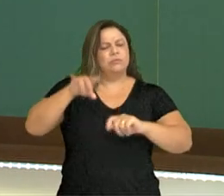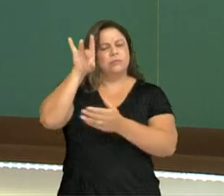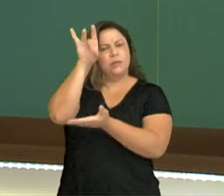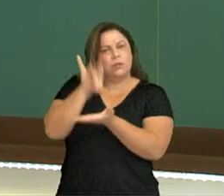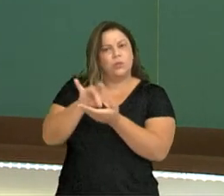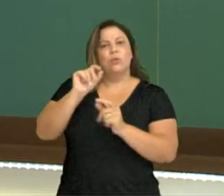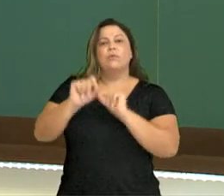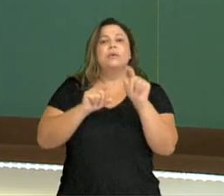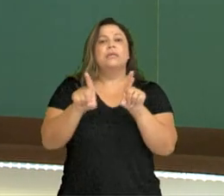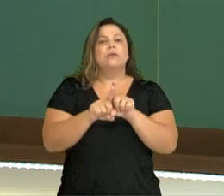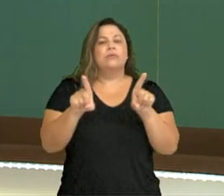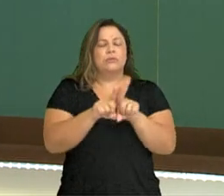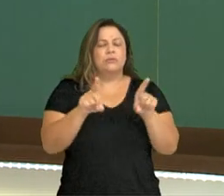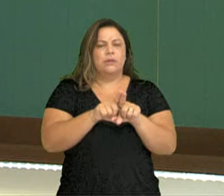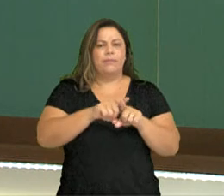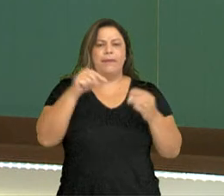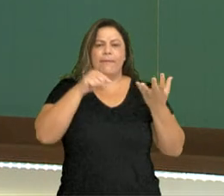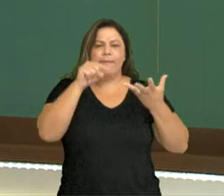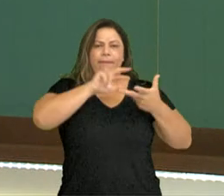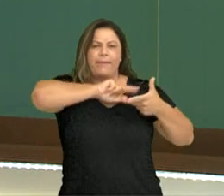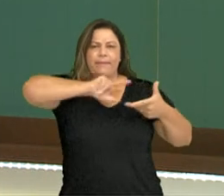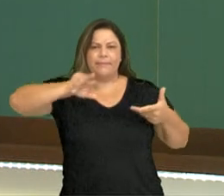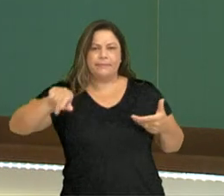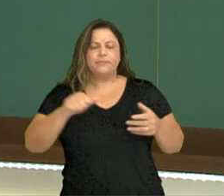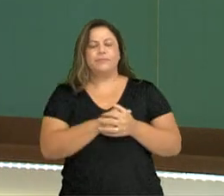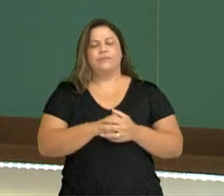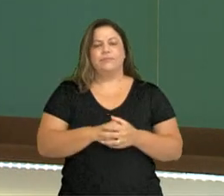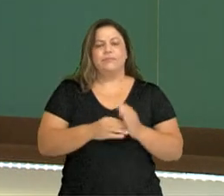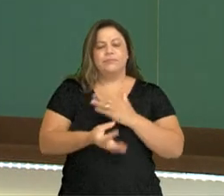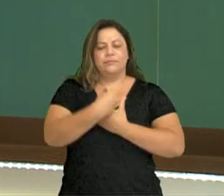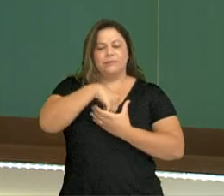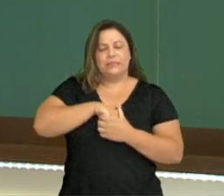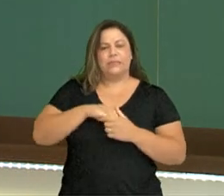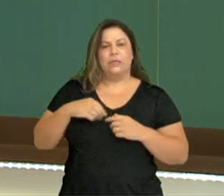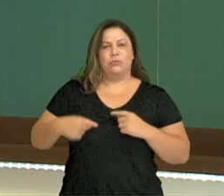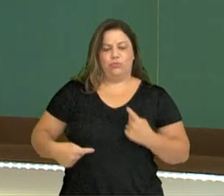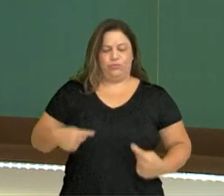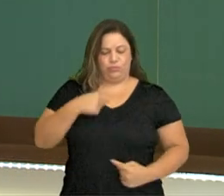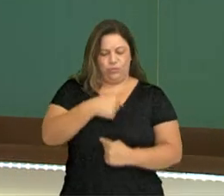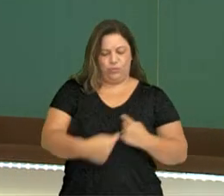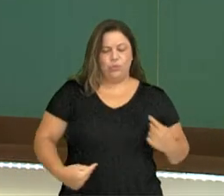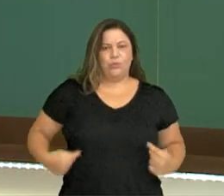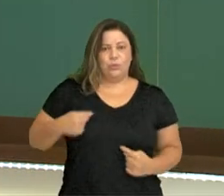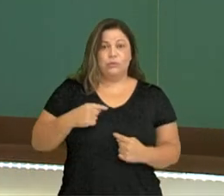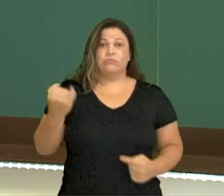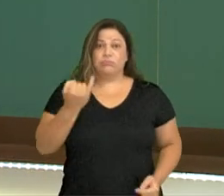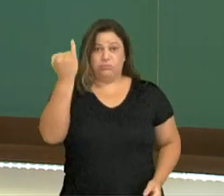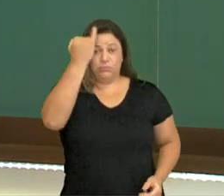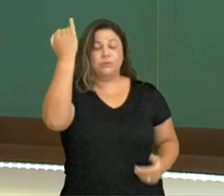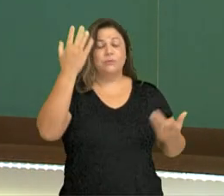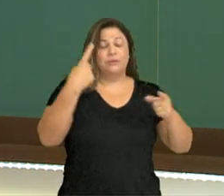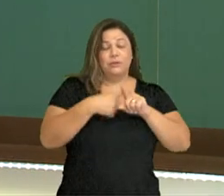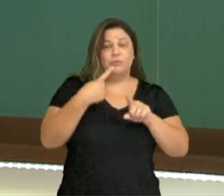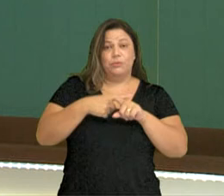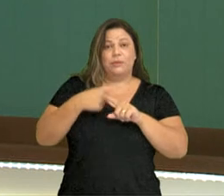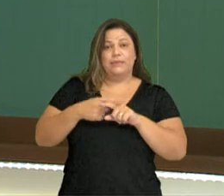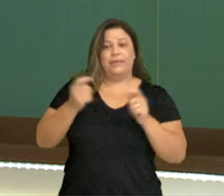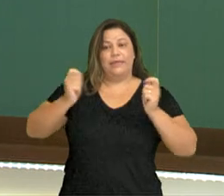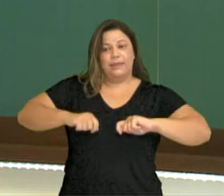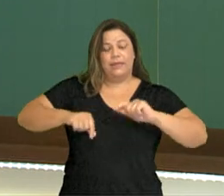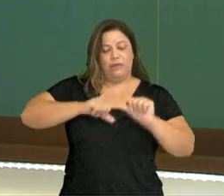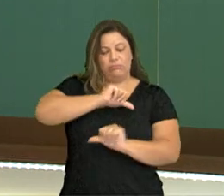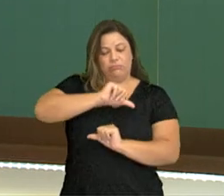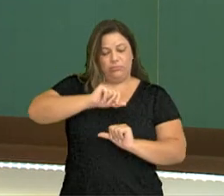também uma maior variabilidade desses seres dentro do nosso organismo. E isso é muito importante porque eles atuam no processo